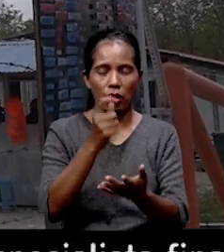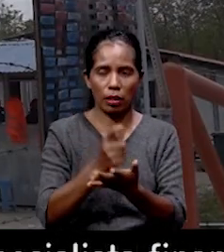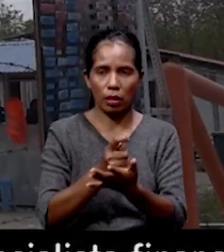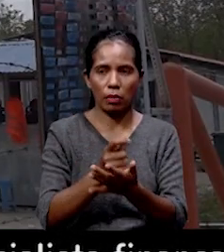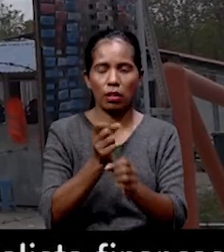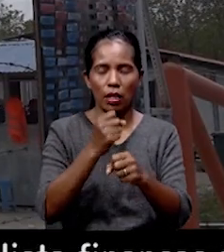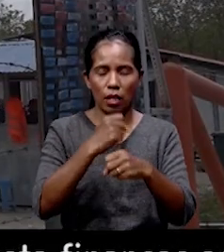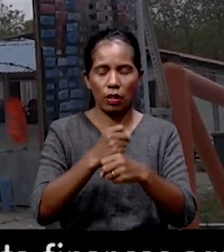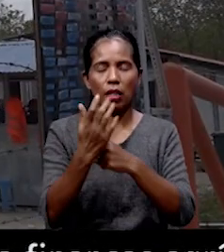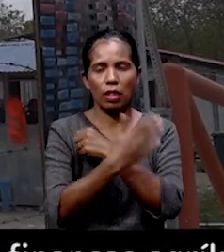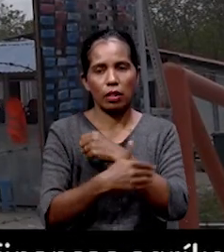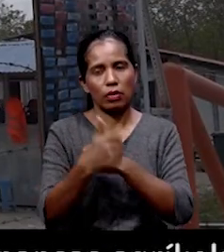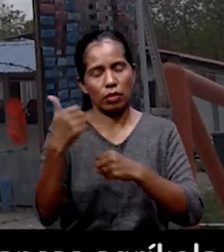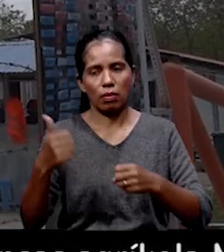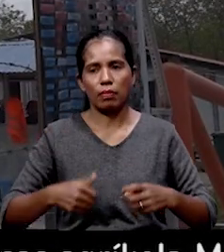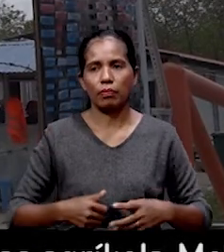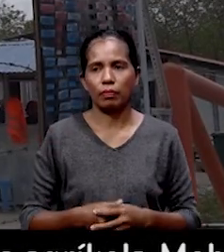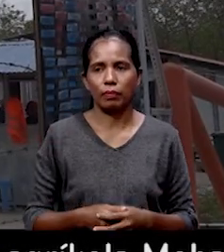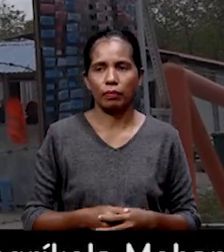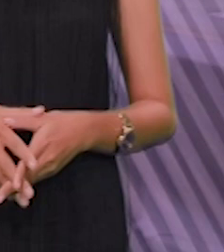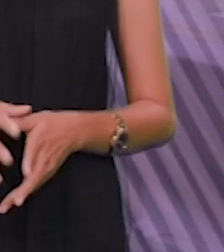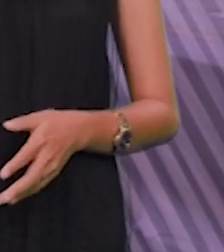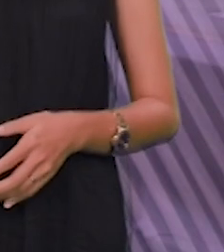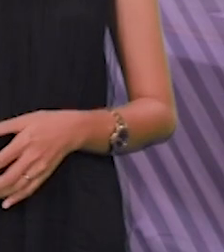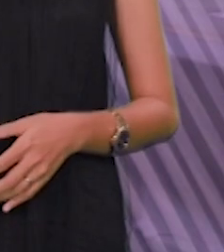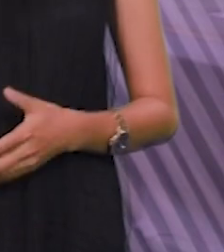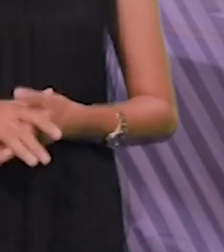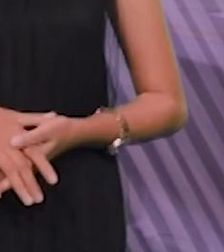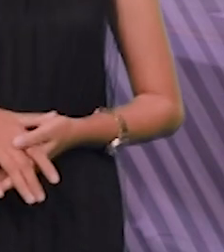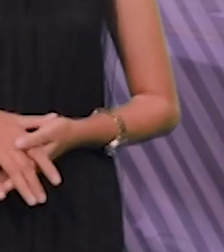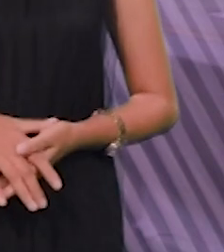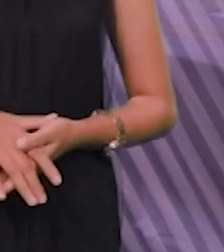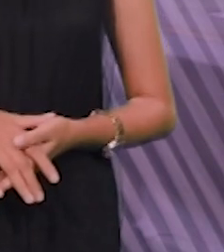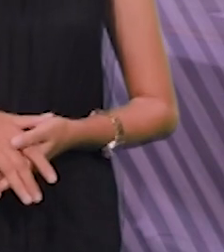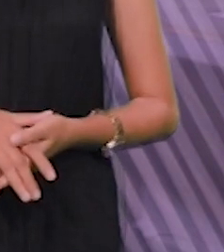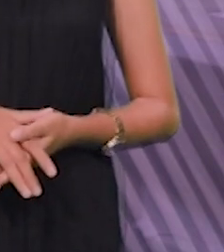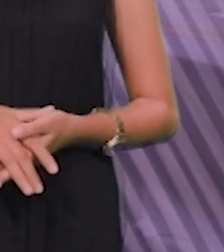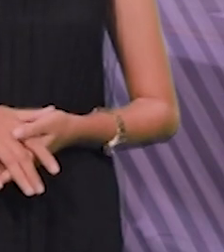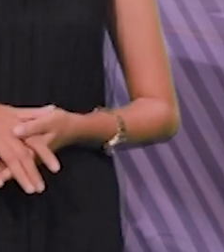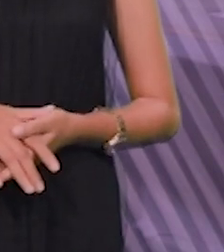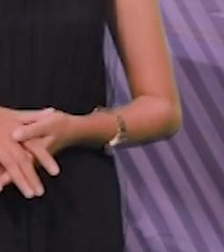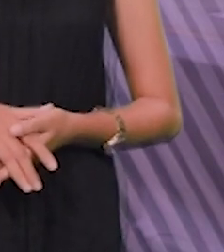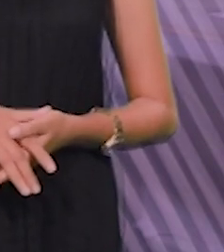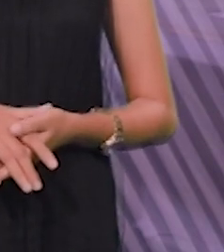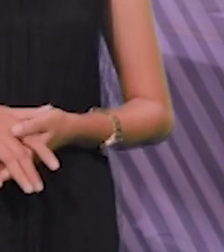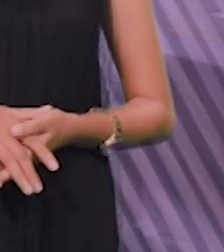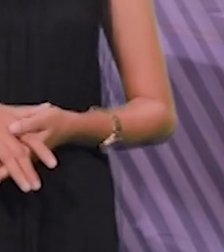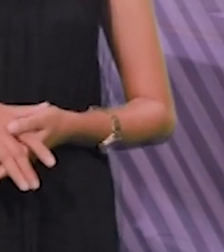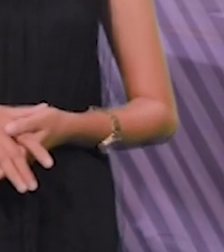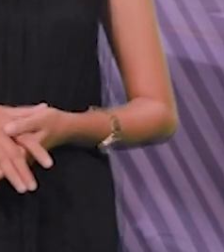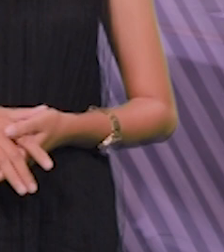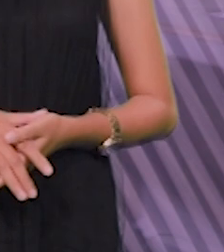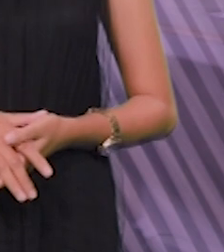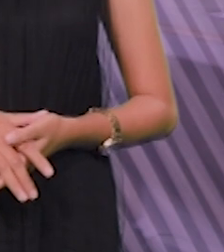railiur anisietu leite zemen. Olá, que tal o like? Quero que te volte se gosta do vídeo ainda, né?